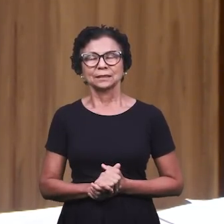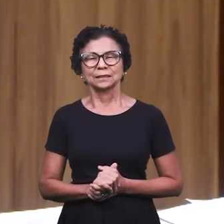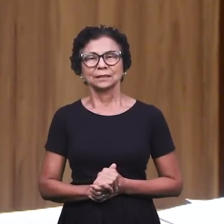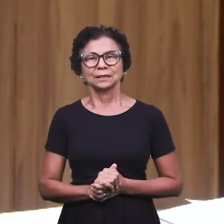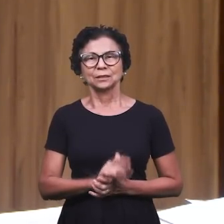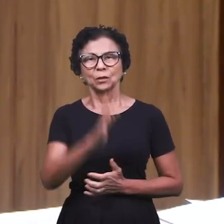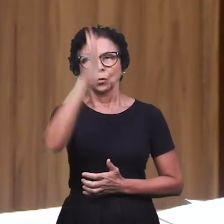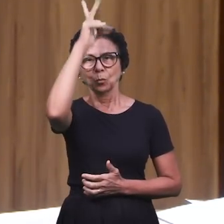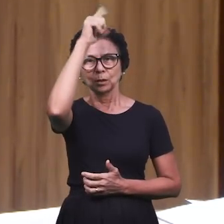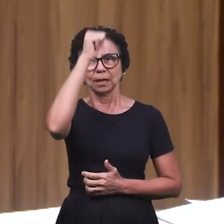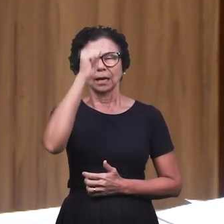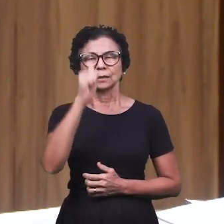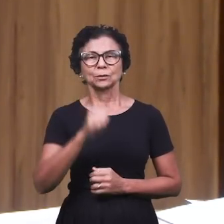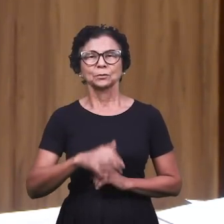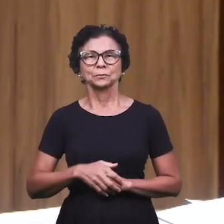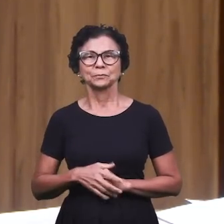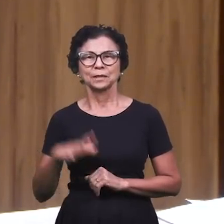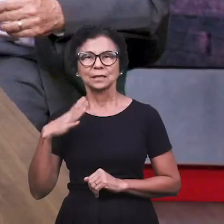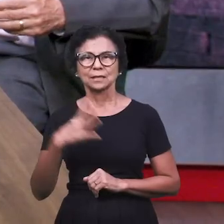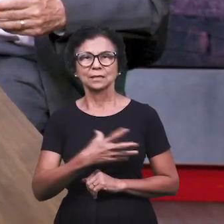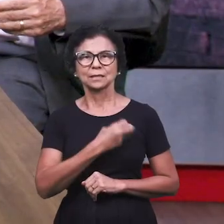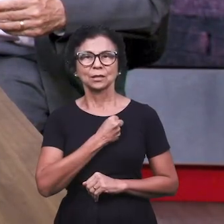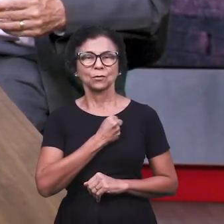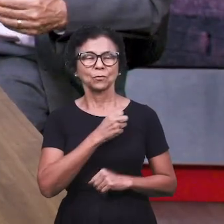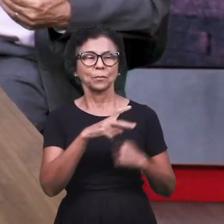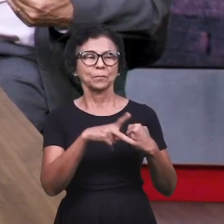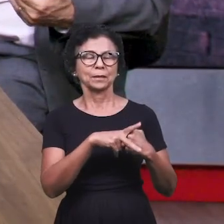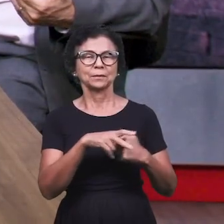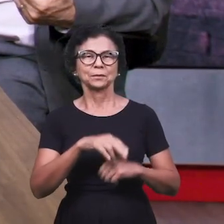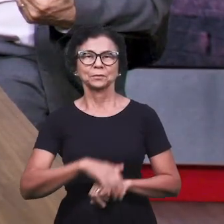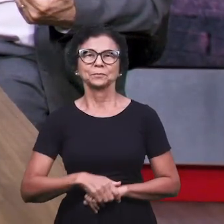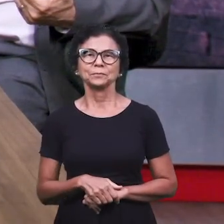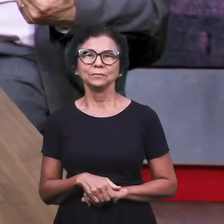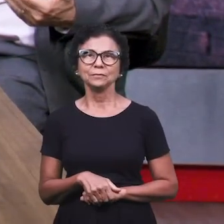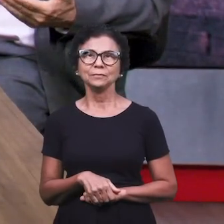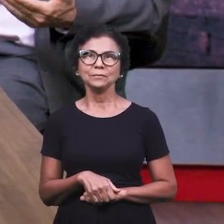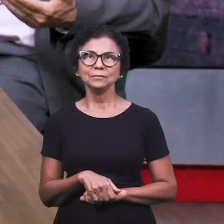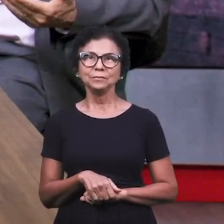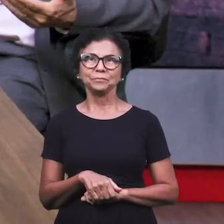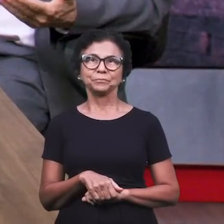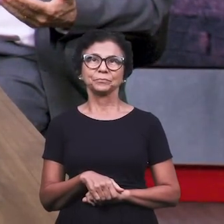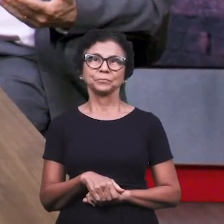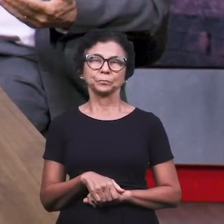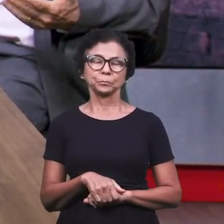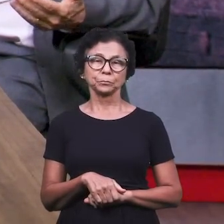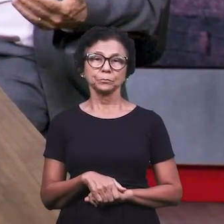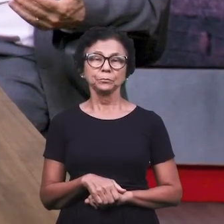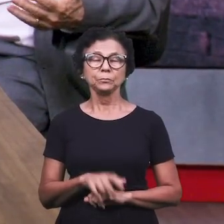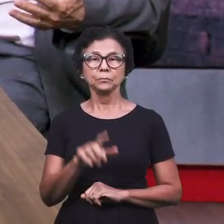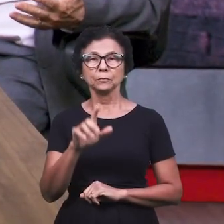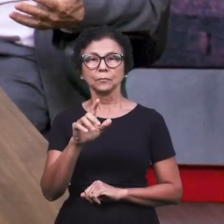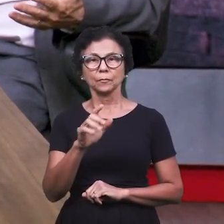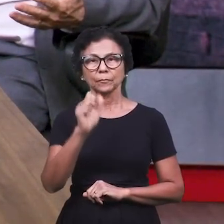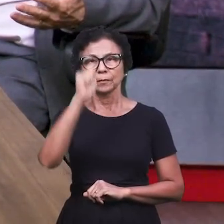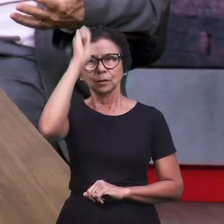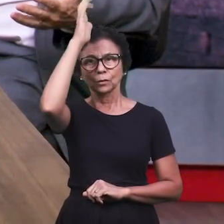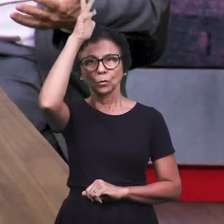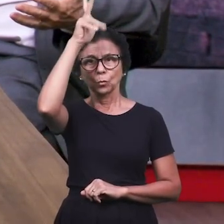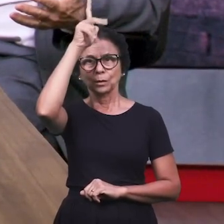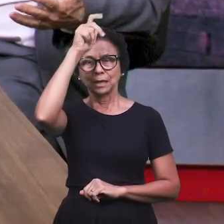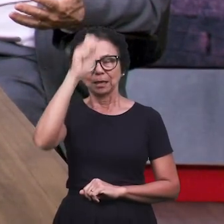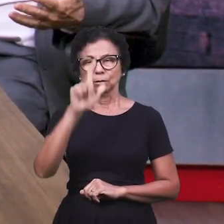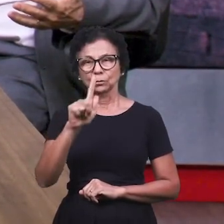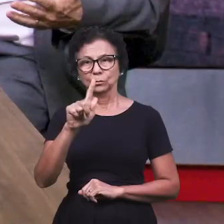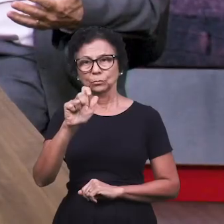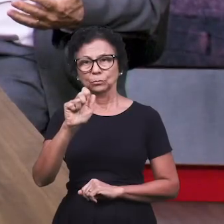né? Antes que o galo cante, me negarás 3 vezes, porque o galo, ele abria o dia,